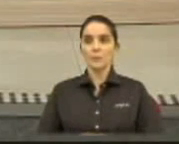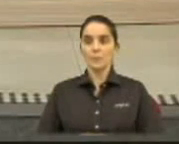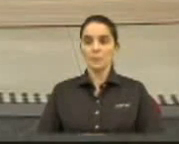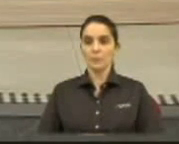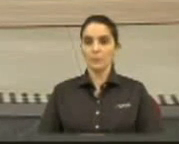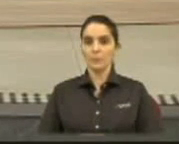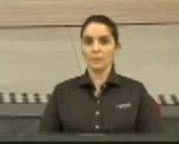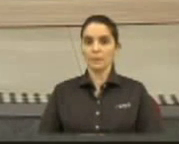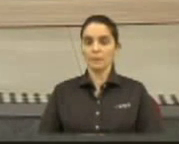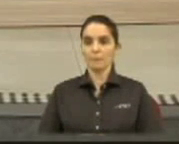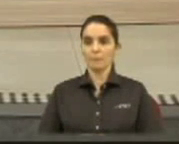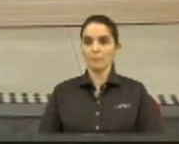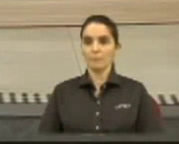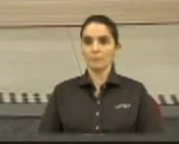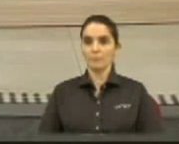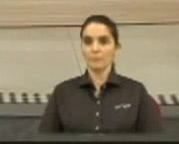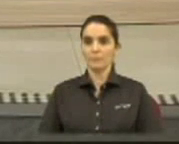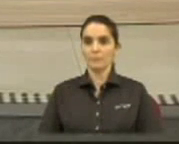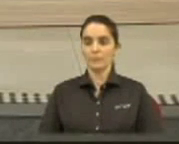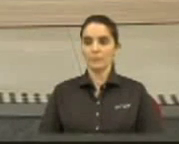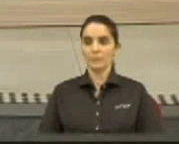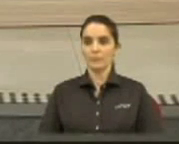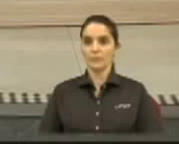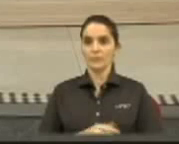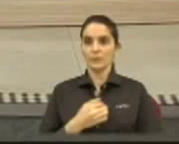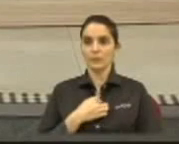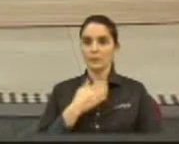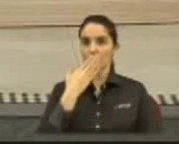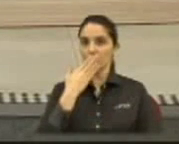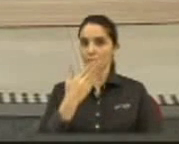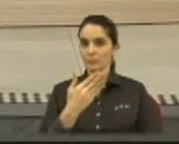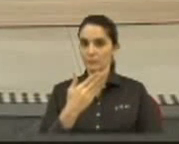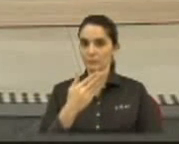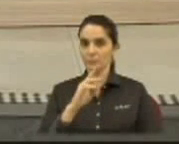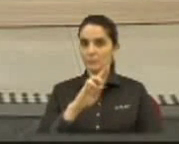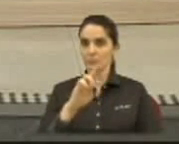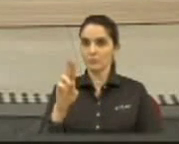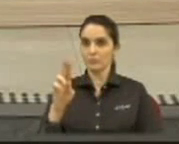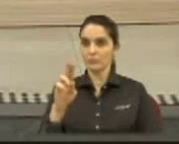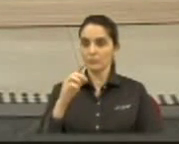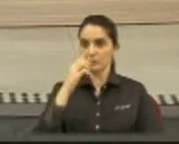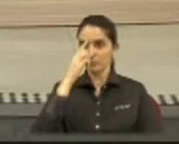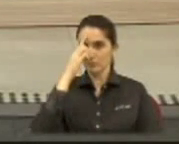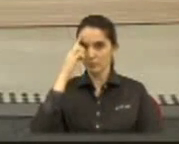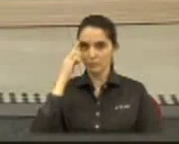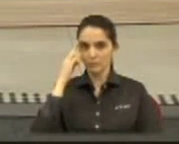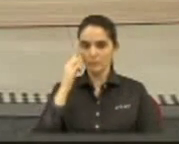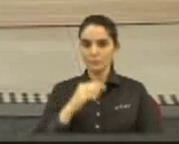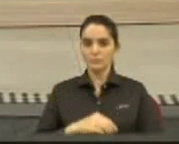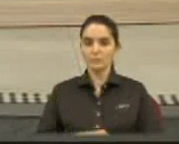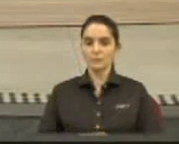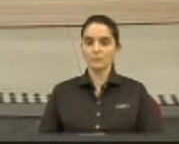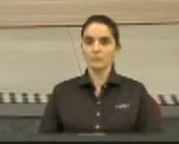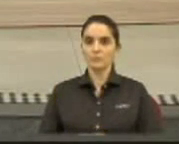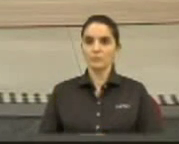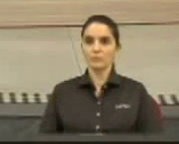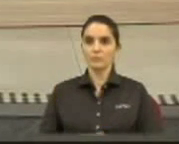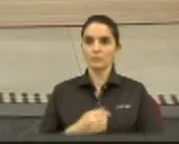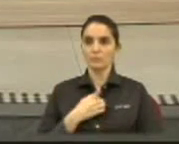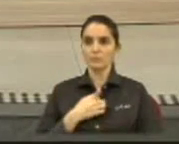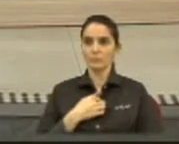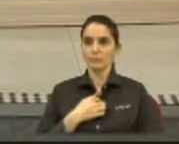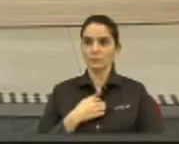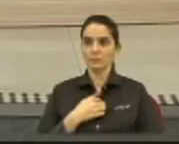Hã? É minha questão de ordem, senhor presidente. Eu peço em nome do vereador Wilson, desculpe-me interromper a